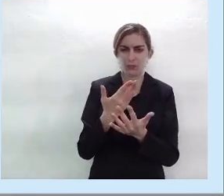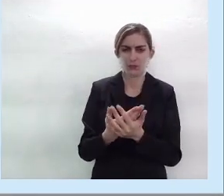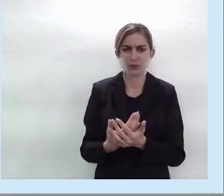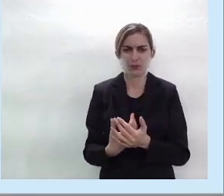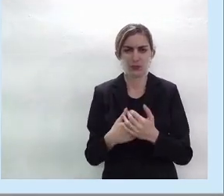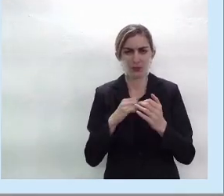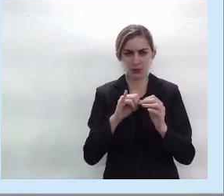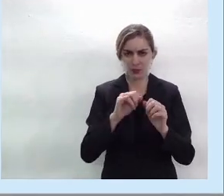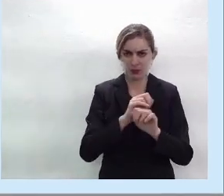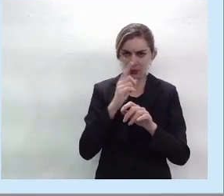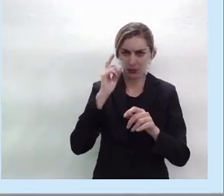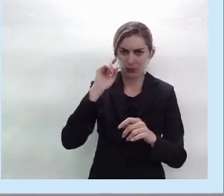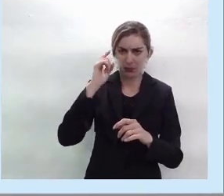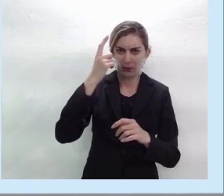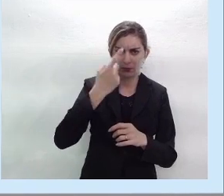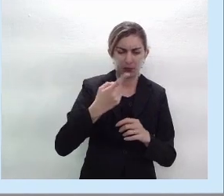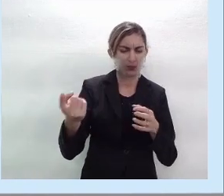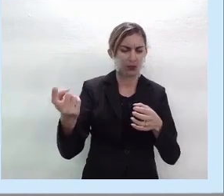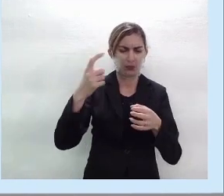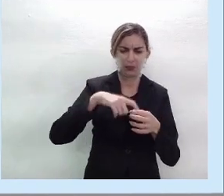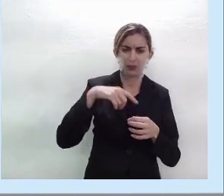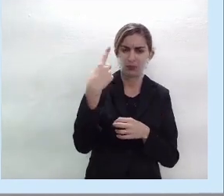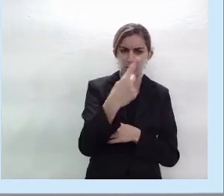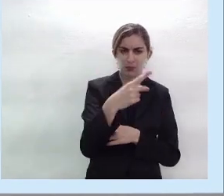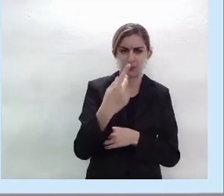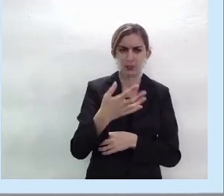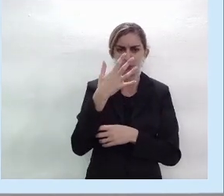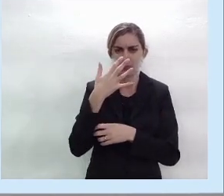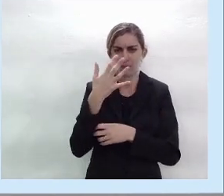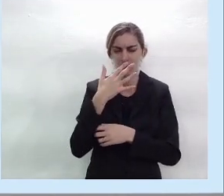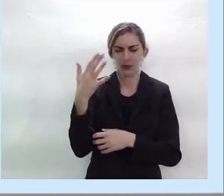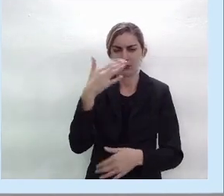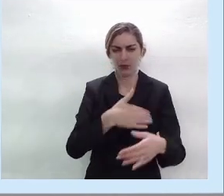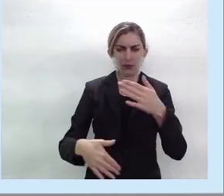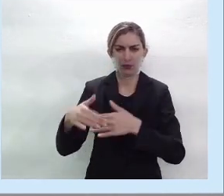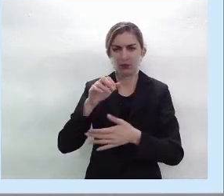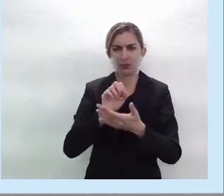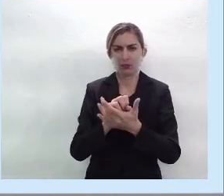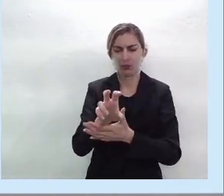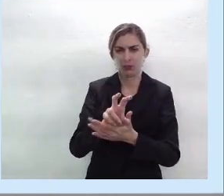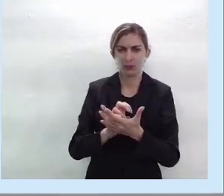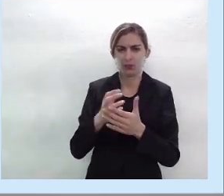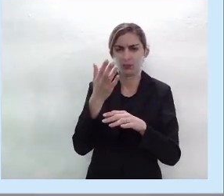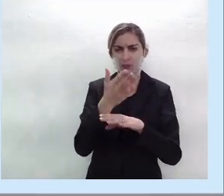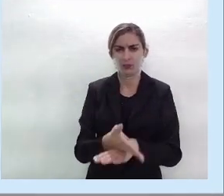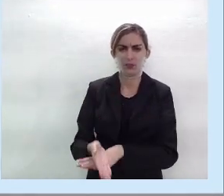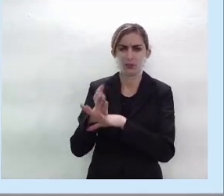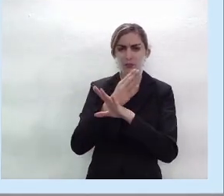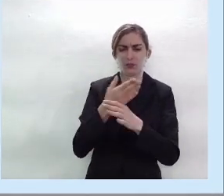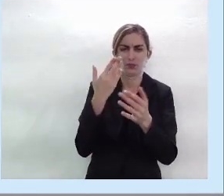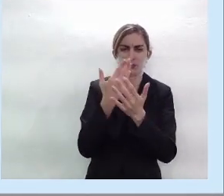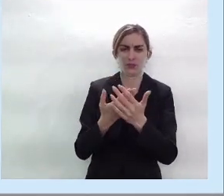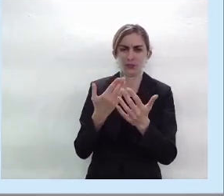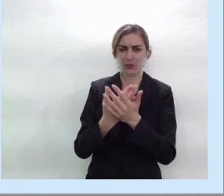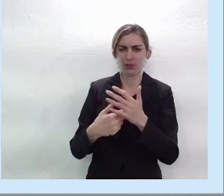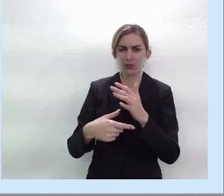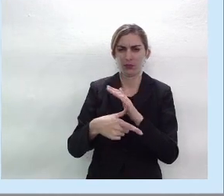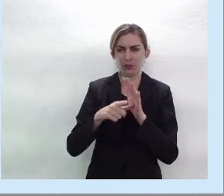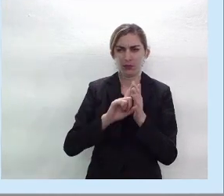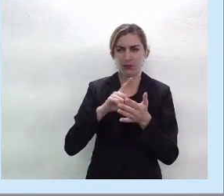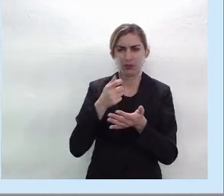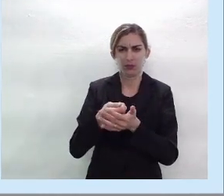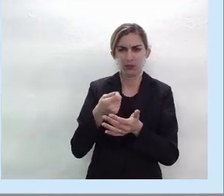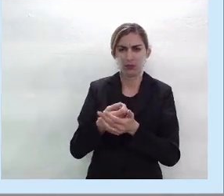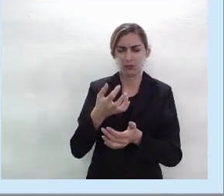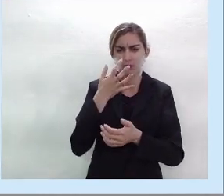aulas presenciais. Ficou com dúvida? Volta lá e acesse na plataforma do EducaPE os vídeos das aulas anteriores para